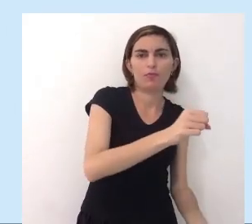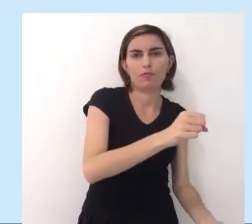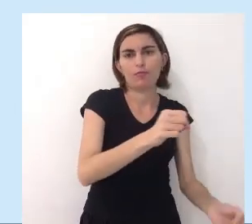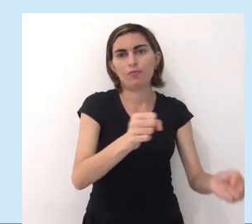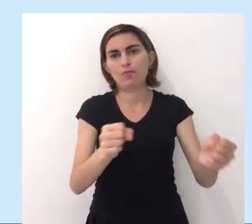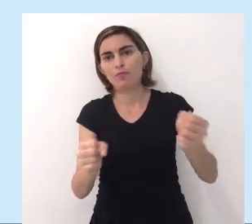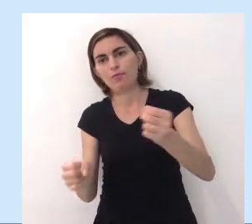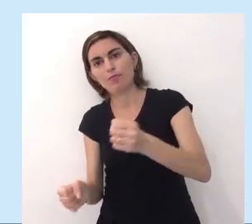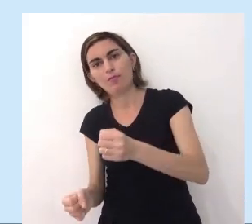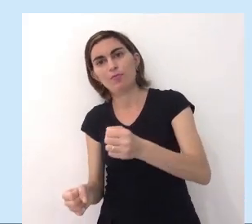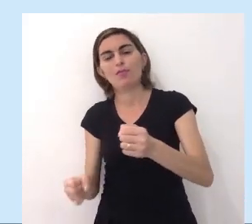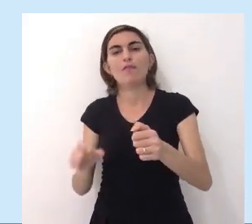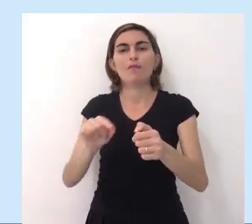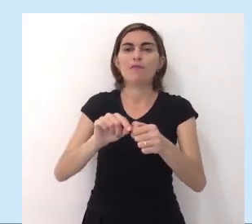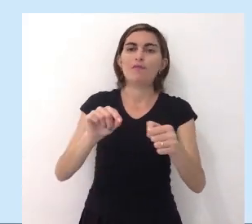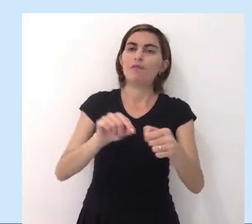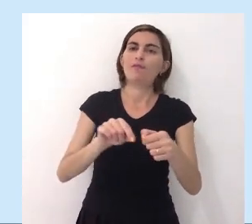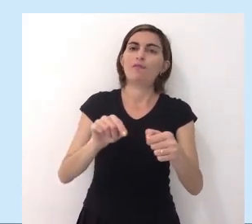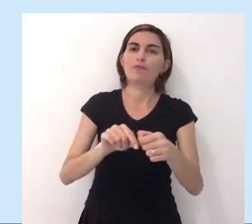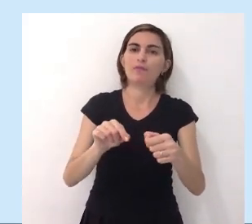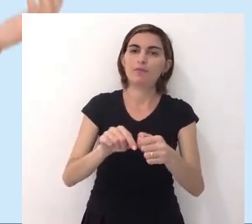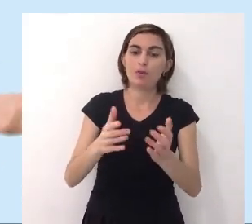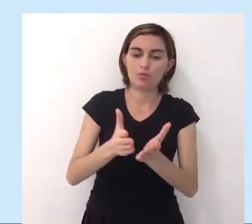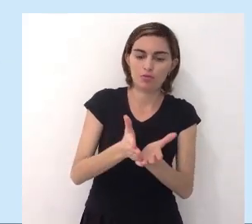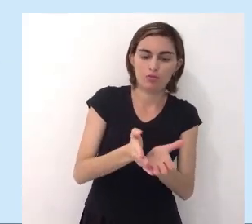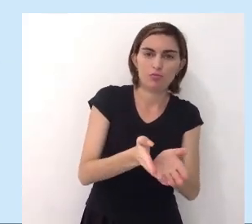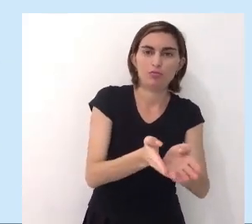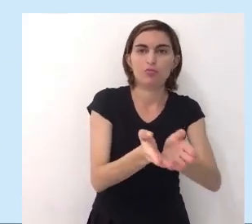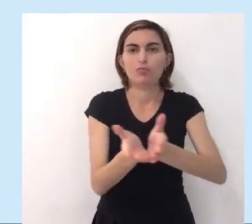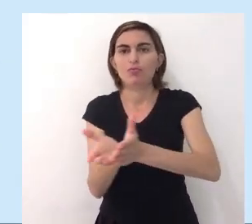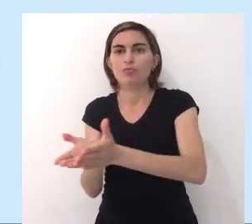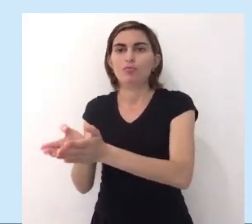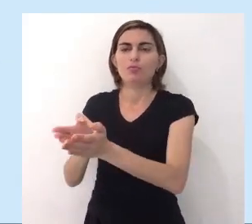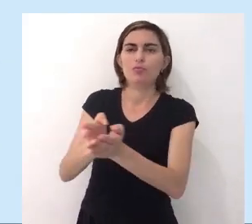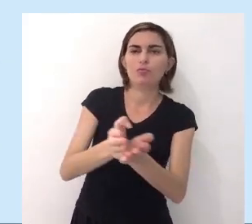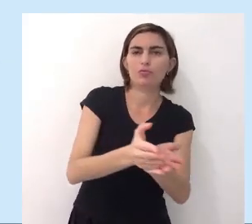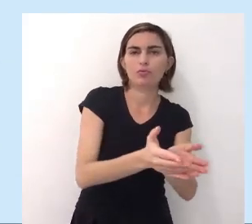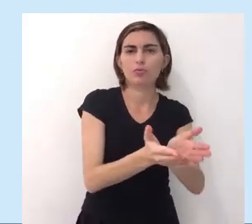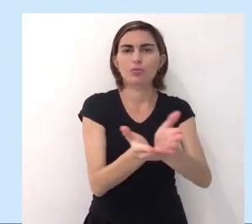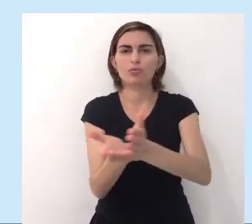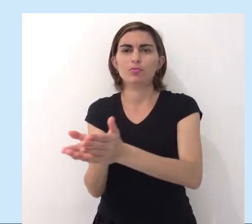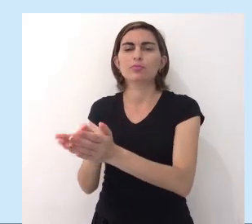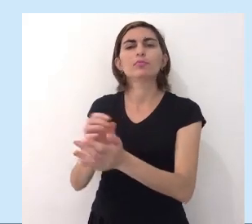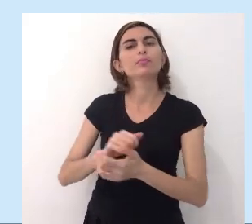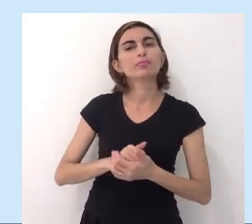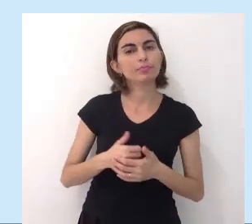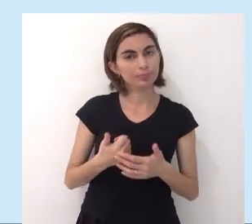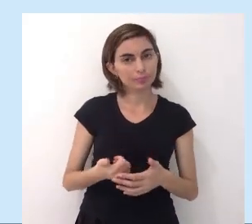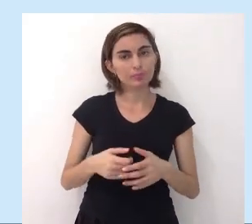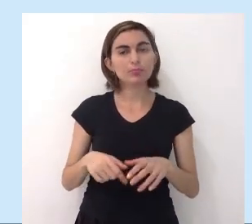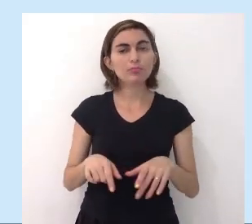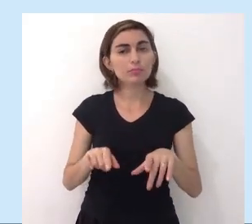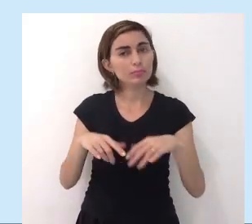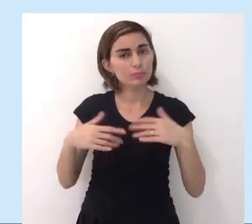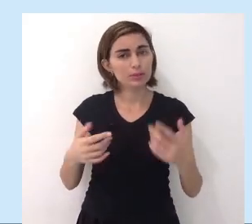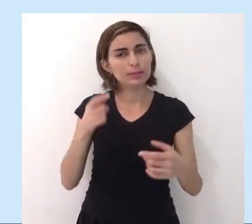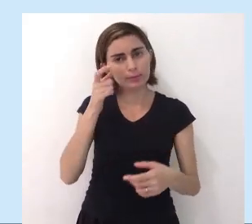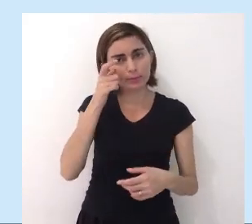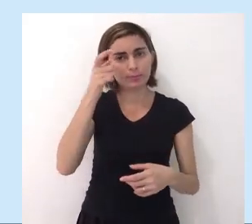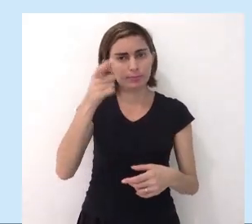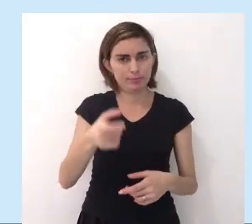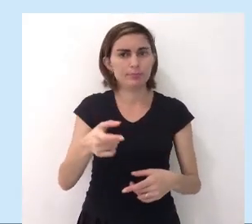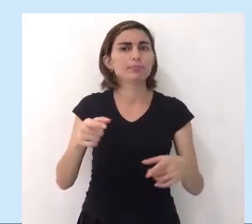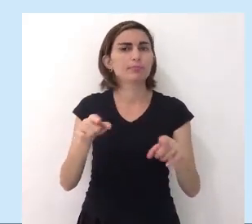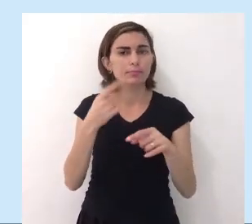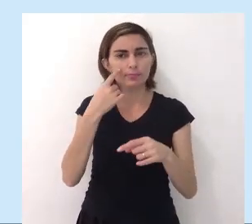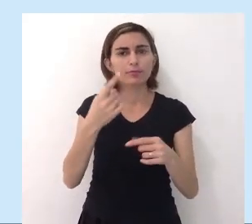isso vai fazer com que o barco seja guiado por meio das correntes marinhas, tá? Gente, é interessante a